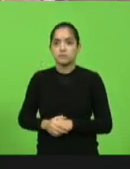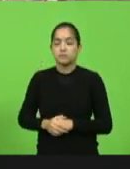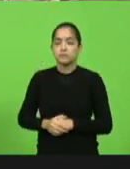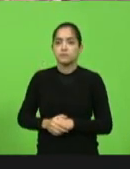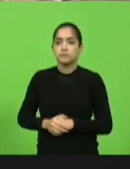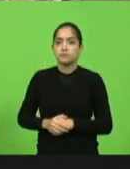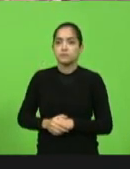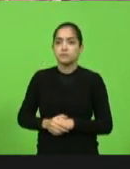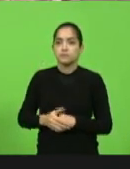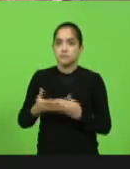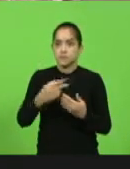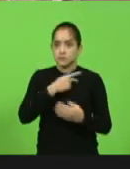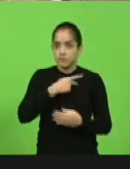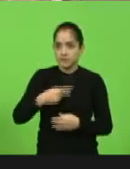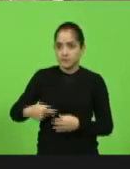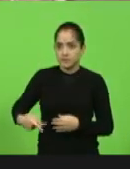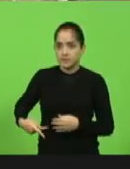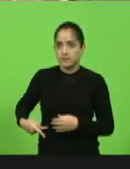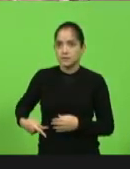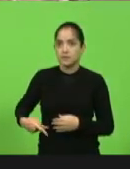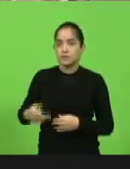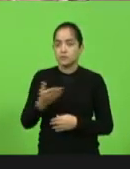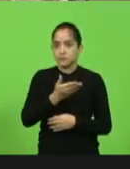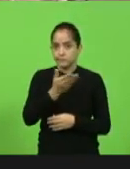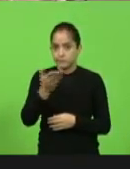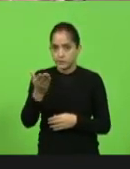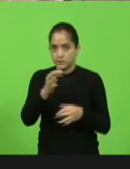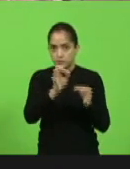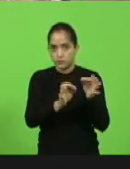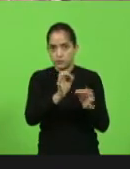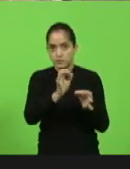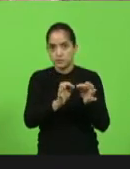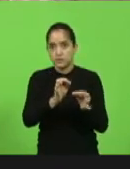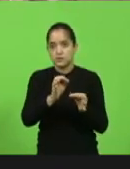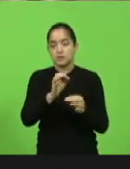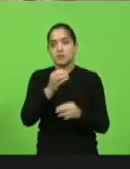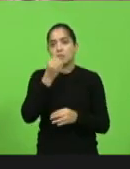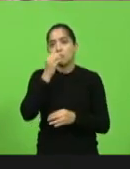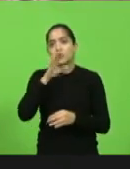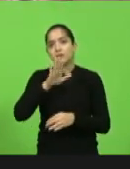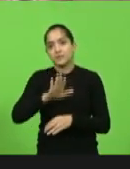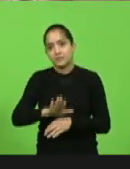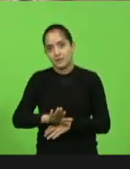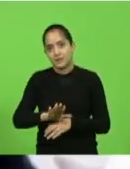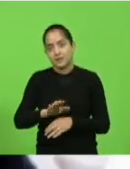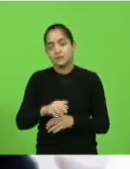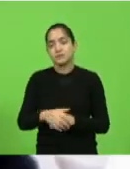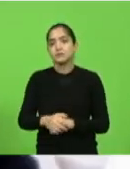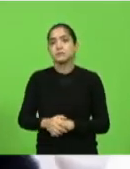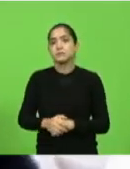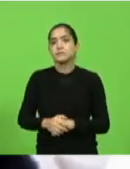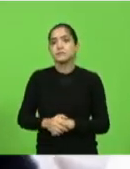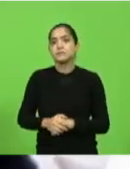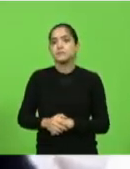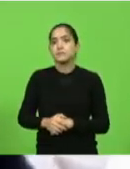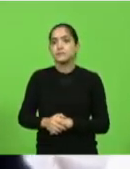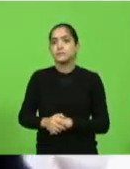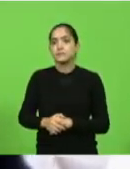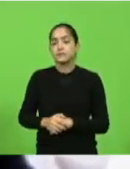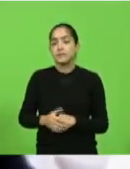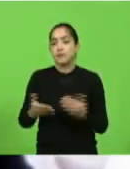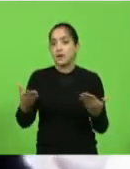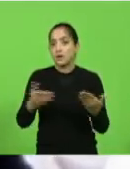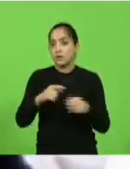Senhor presidente e colegas julgadores, bom dia, não, boa tarde já, né? São quase 2 da tarde. Nesse momento aí